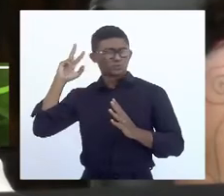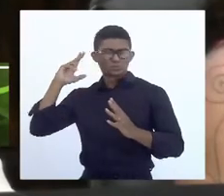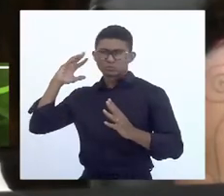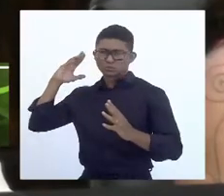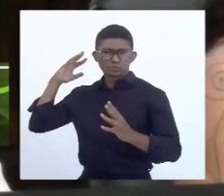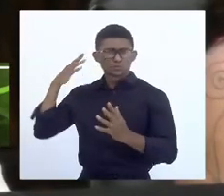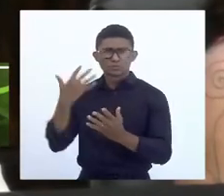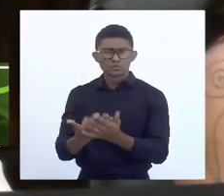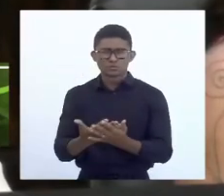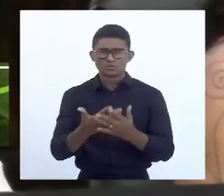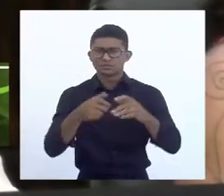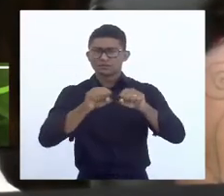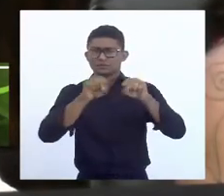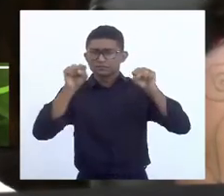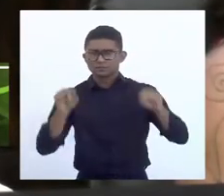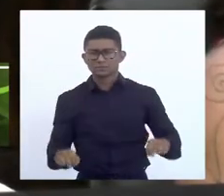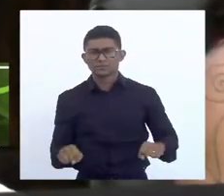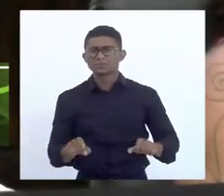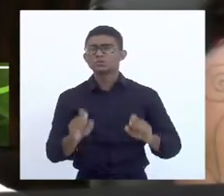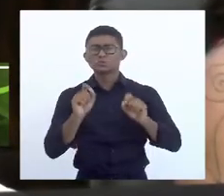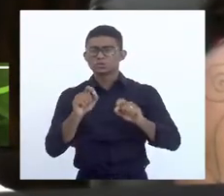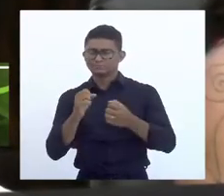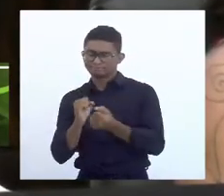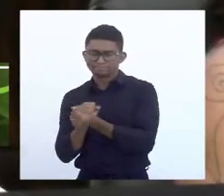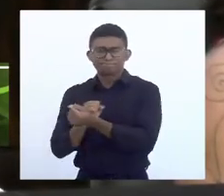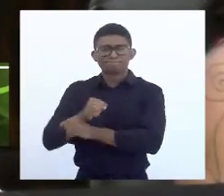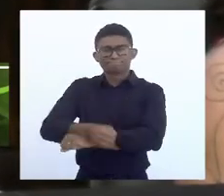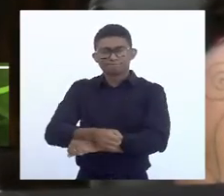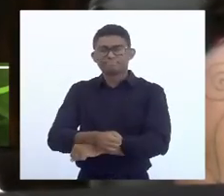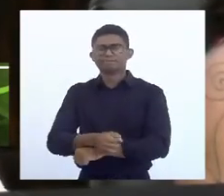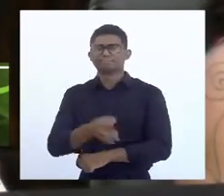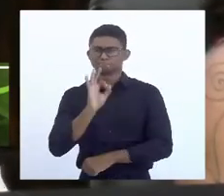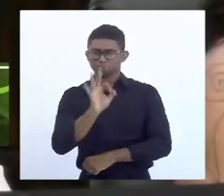modelo sistêmico, num processo escravocrata e,